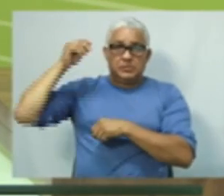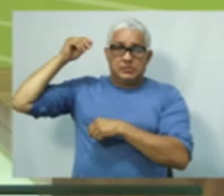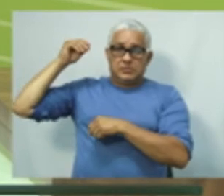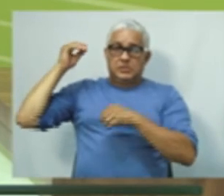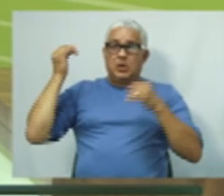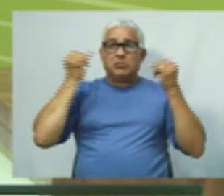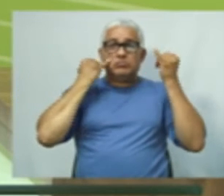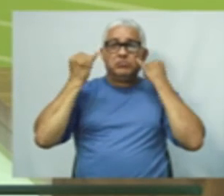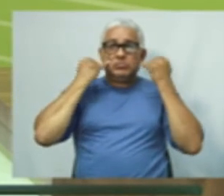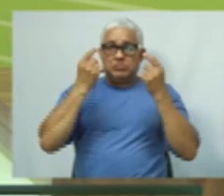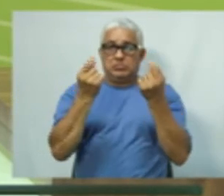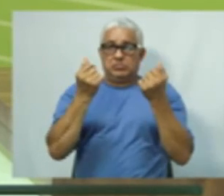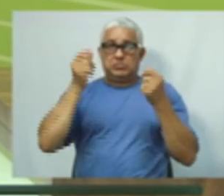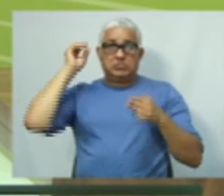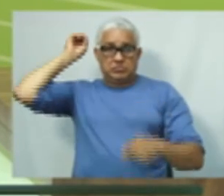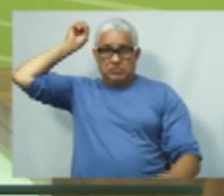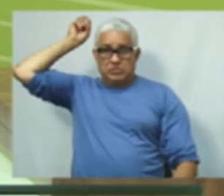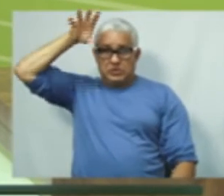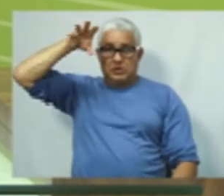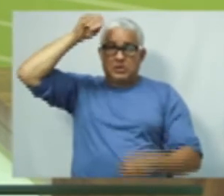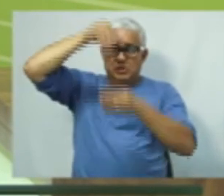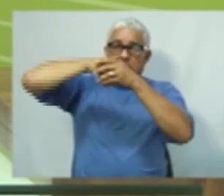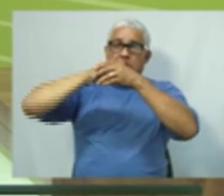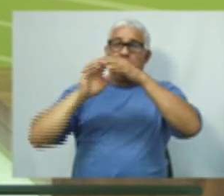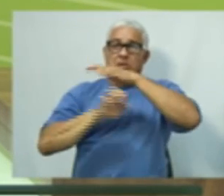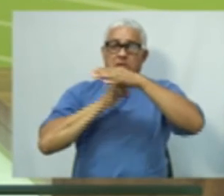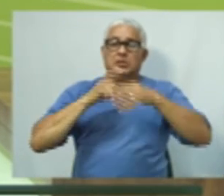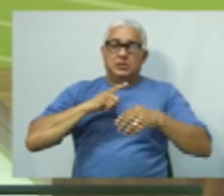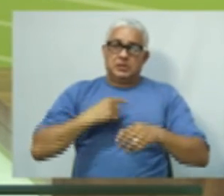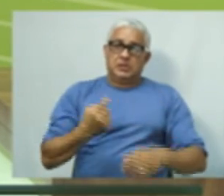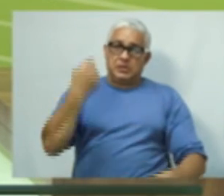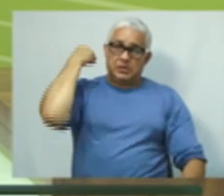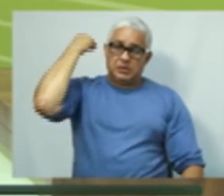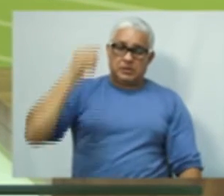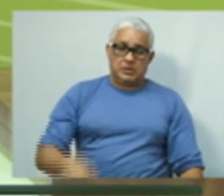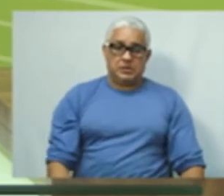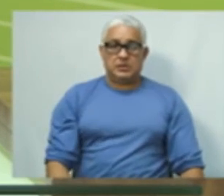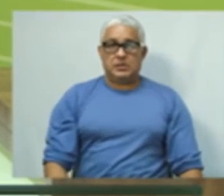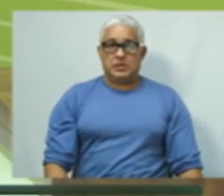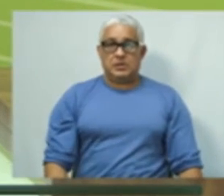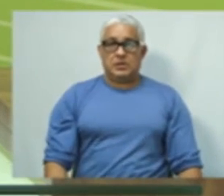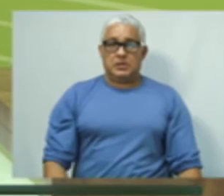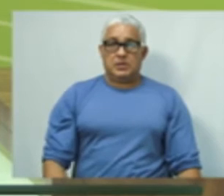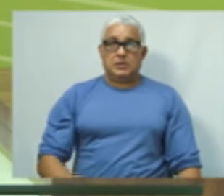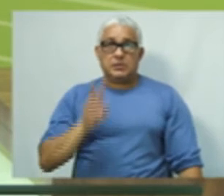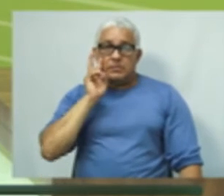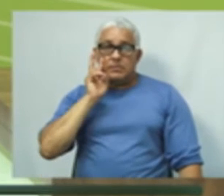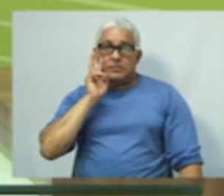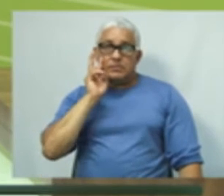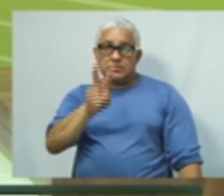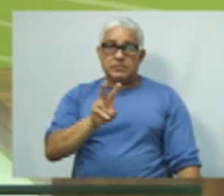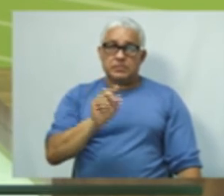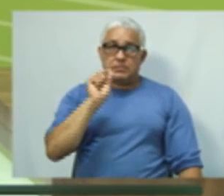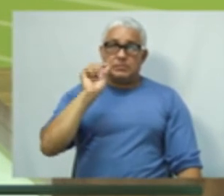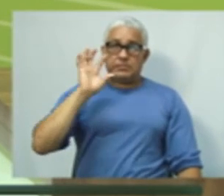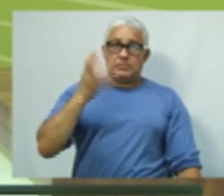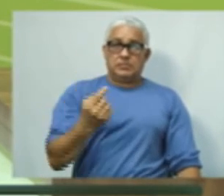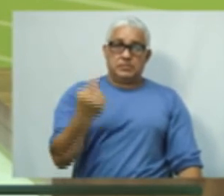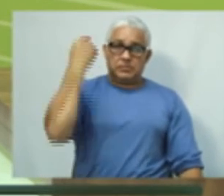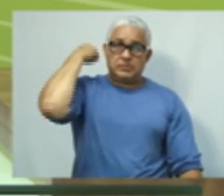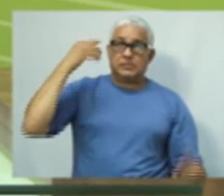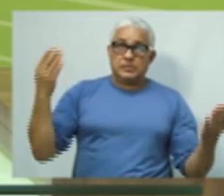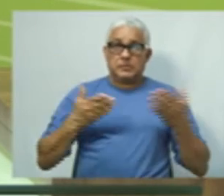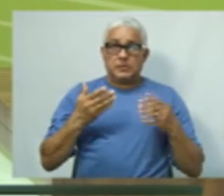financeiras que já ocorreram na empresa, ou seja, fatos que já ocorreram na empresa. Você está olhando aqueles fatos que ocorreram, para agora